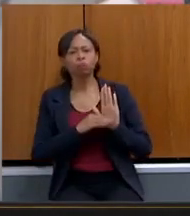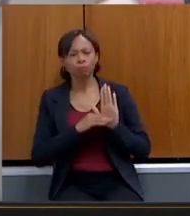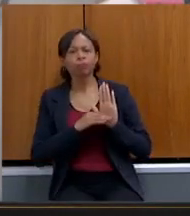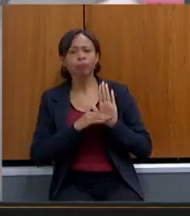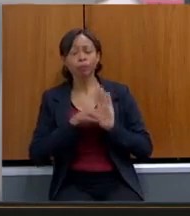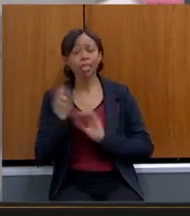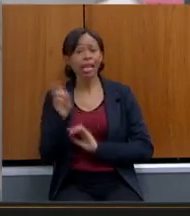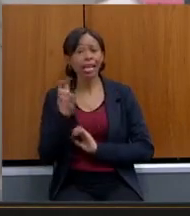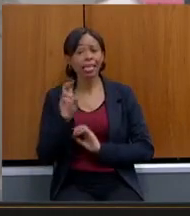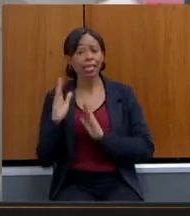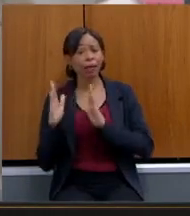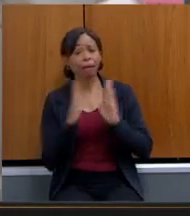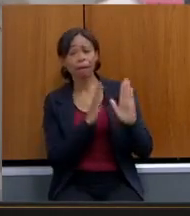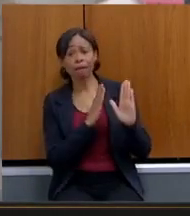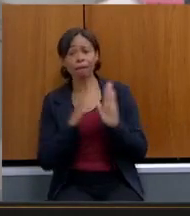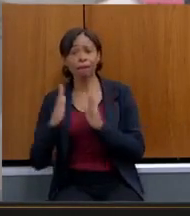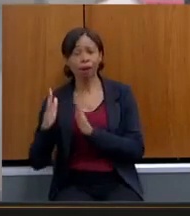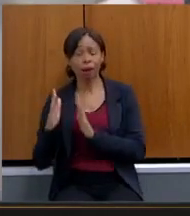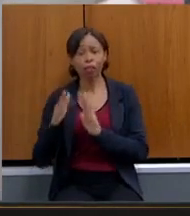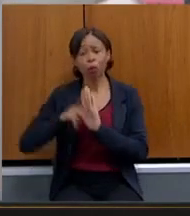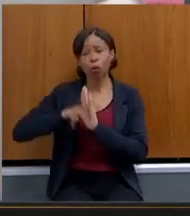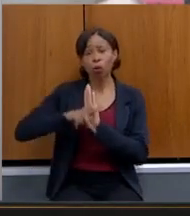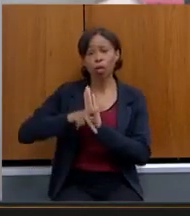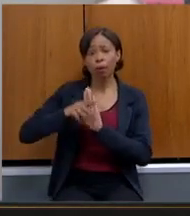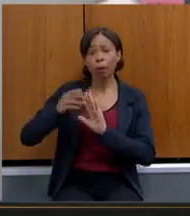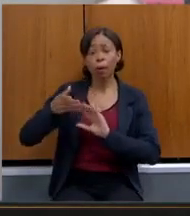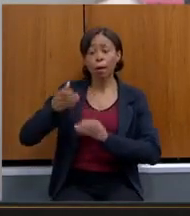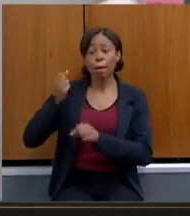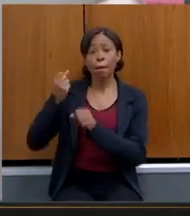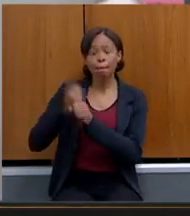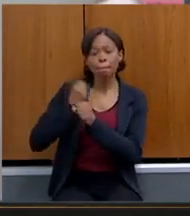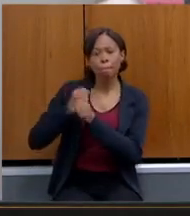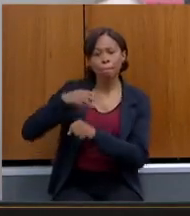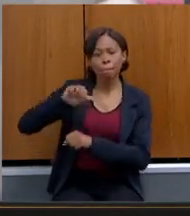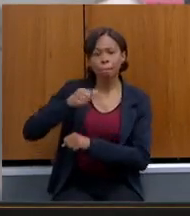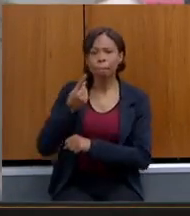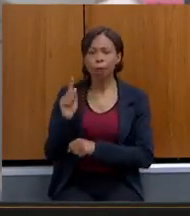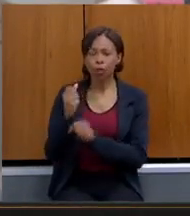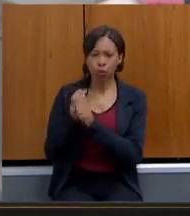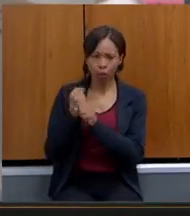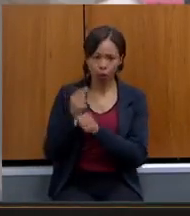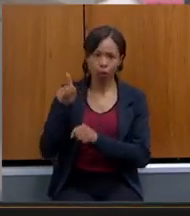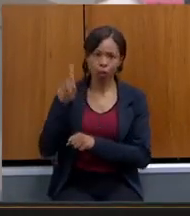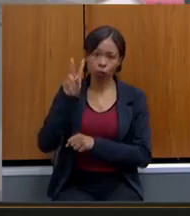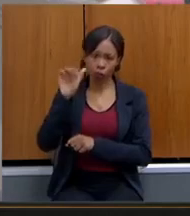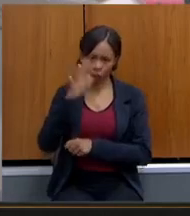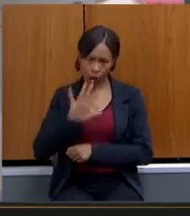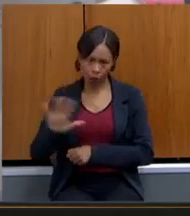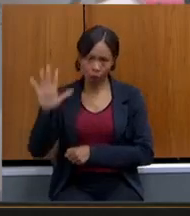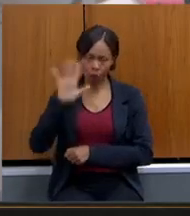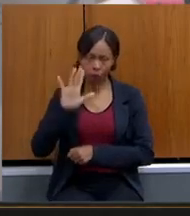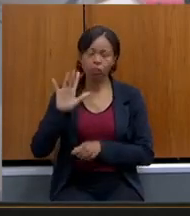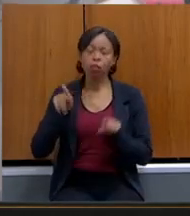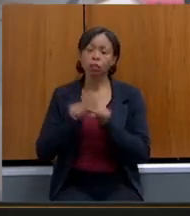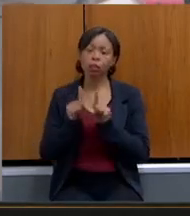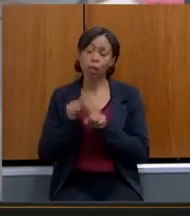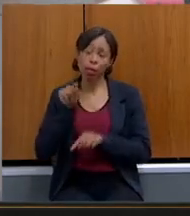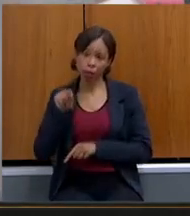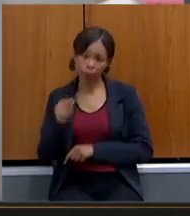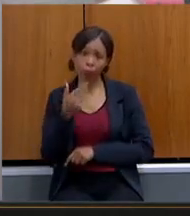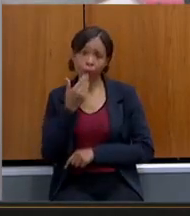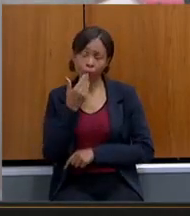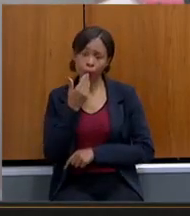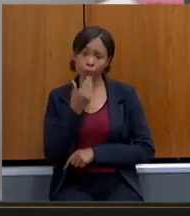da 5ª fase do programa mãos à obra no Vale do Aço também de autoria do deputado celinho do sinttrocel requer